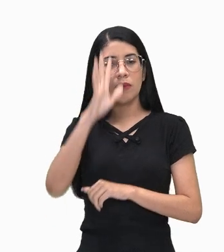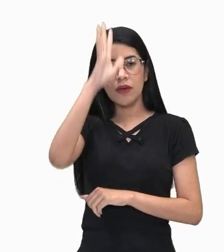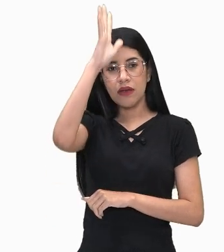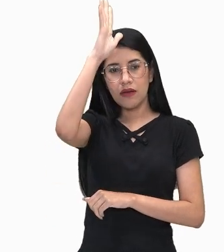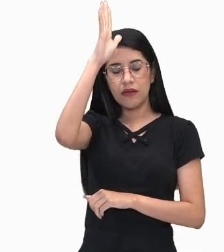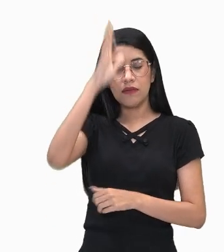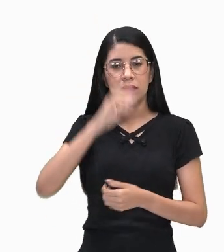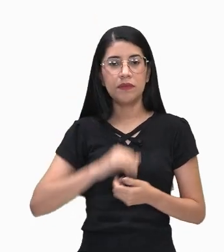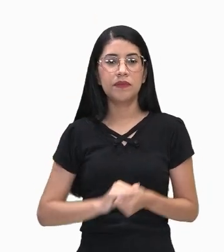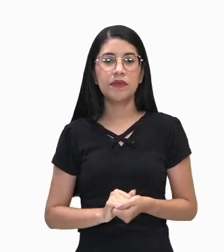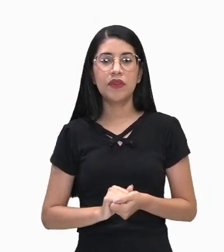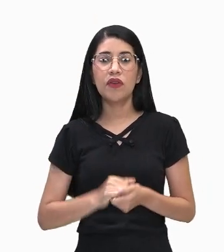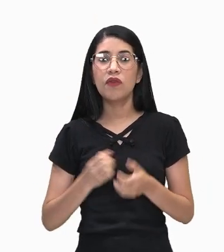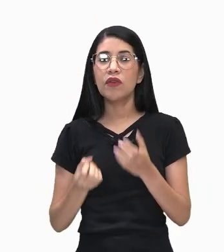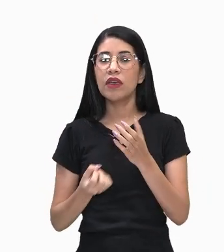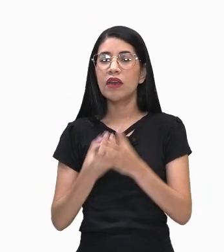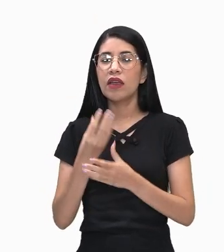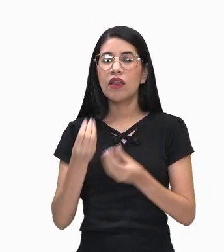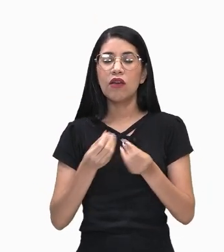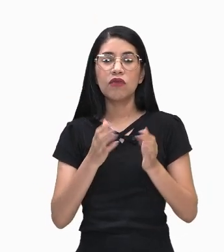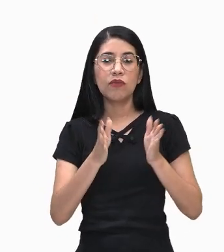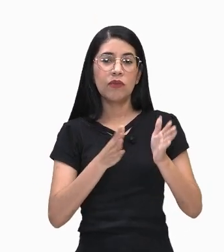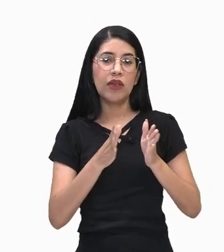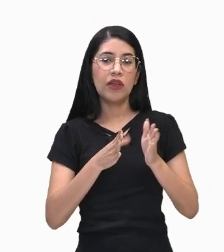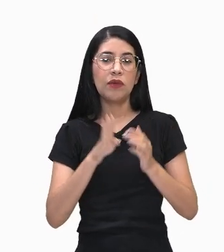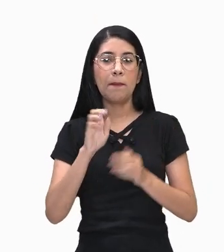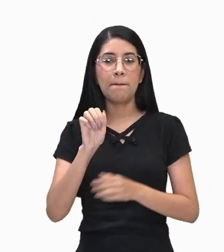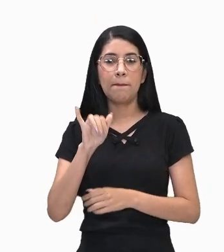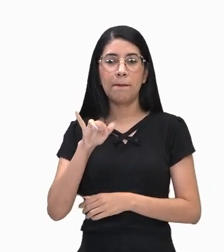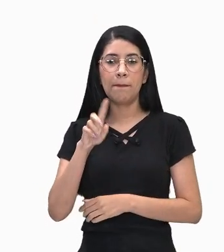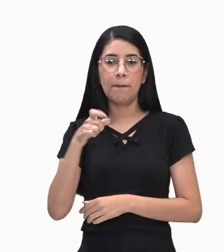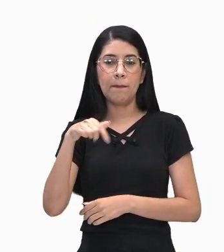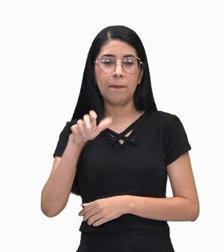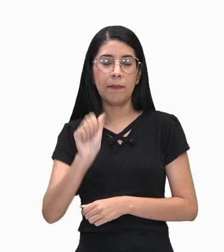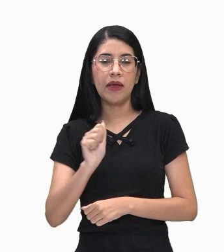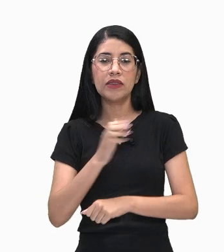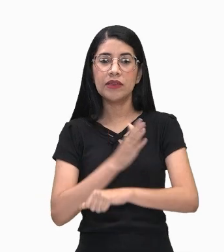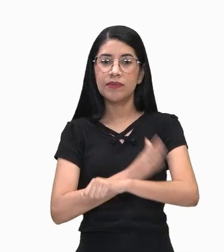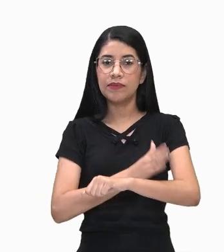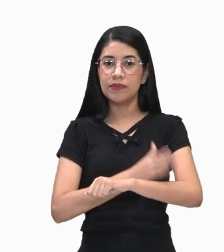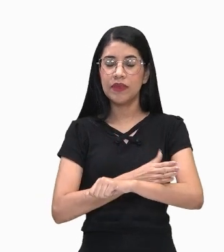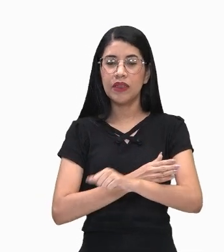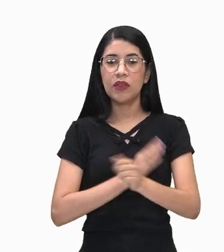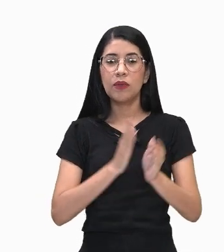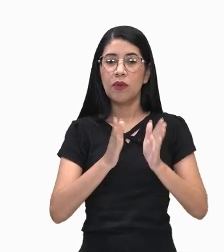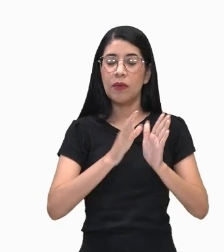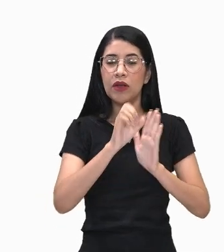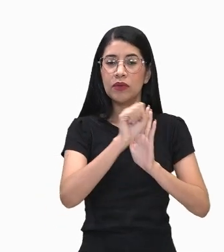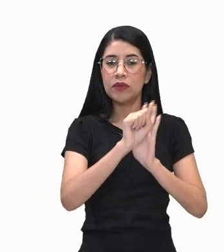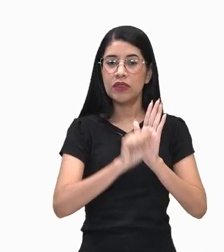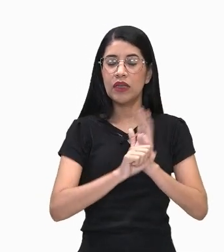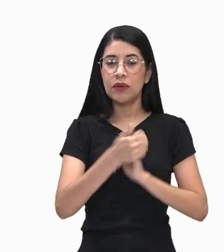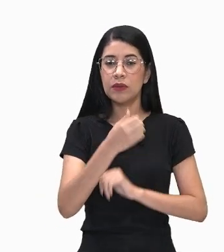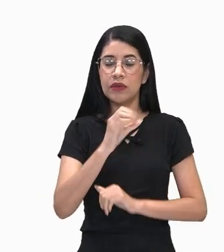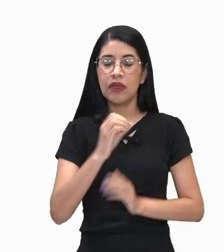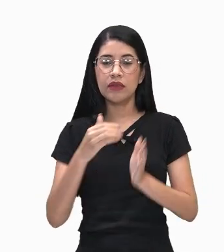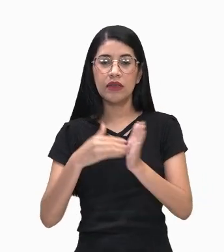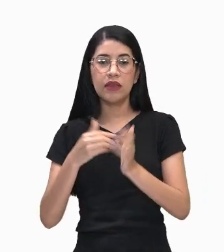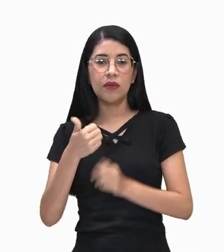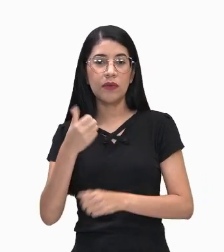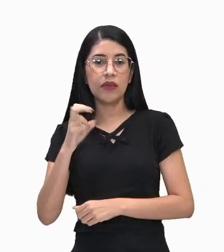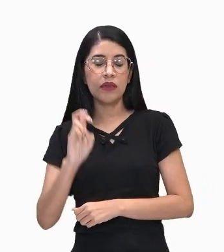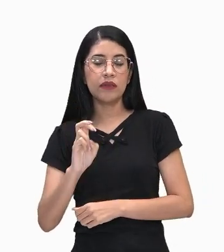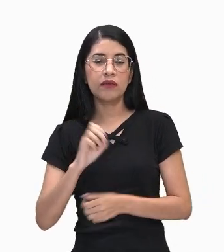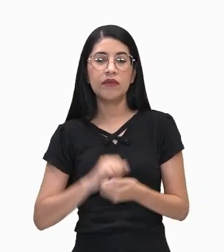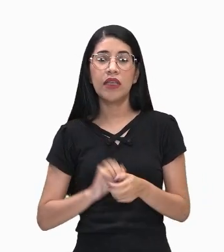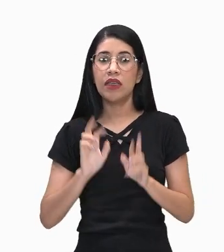e foi desenvolvida no período denominado de Baixa Idade Média, no século X ao século XV. Diferente